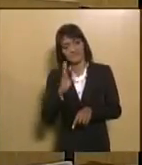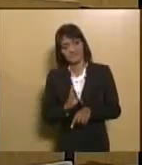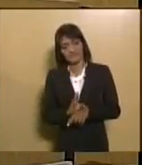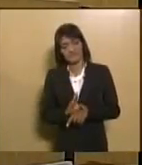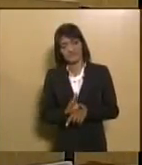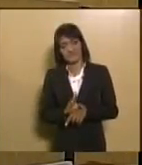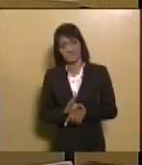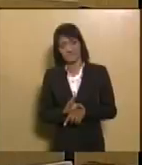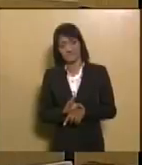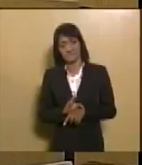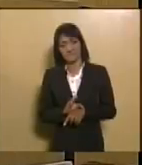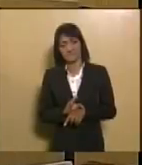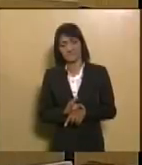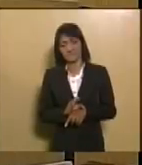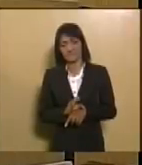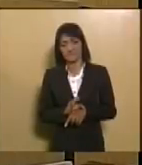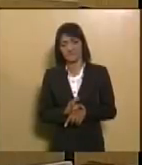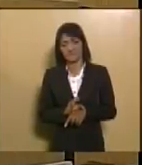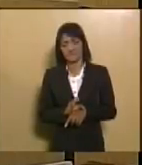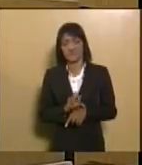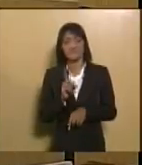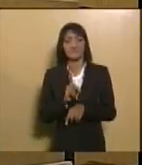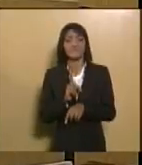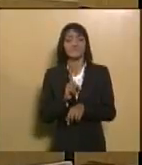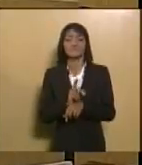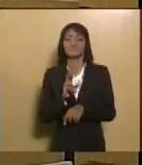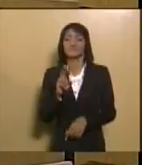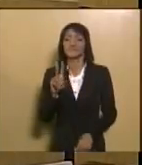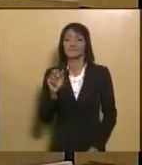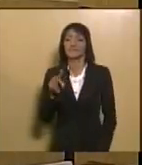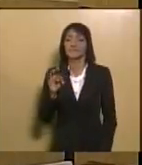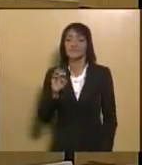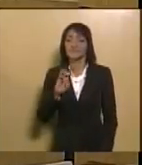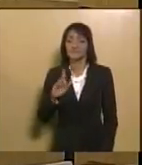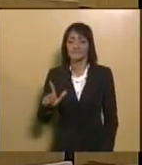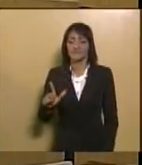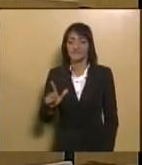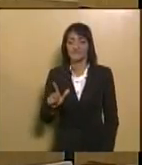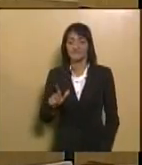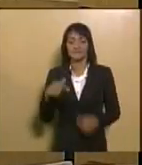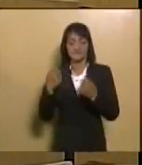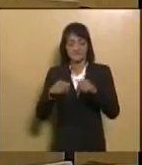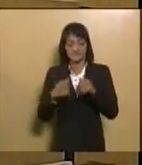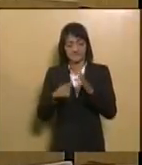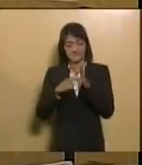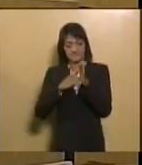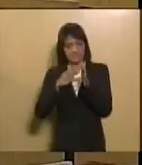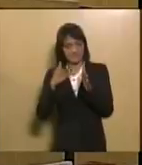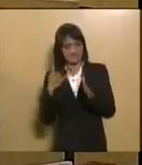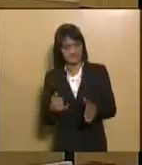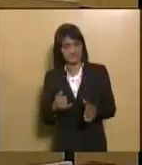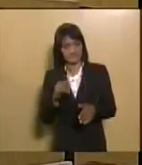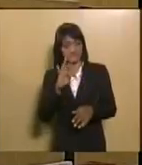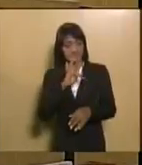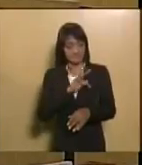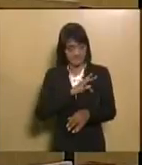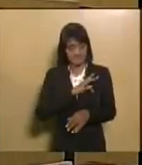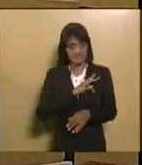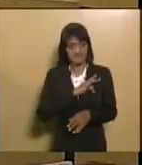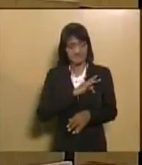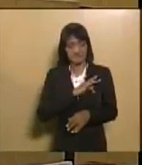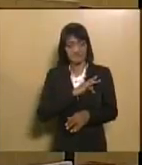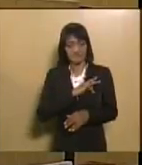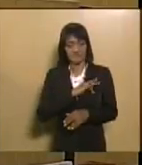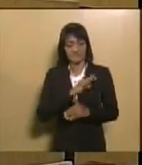objeto, deputado Dr. Vanderbal, contratação de prestação de serviços técnicos